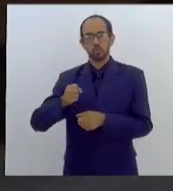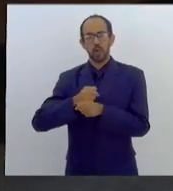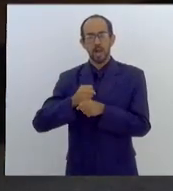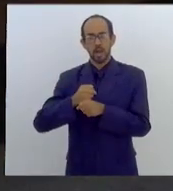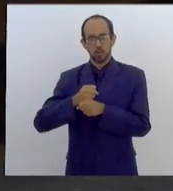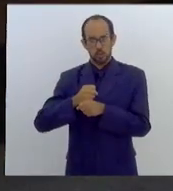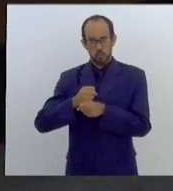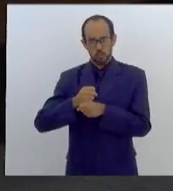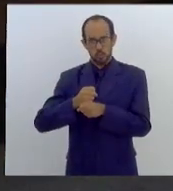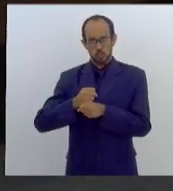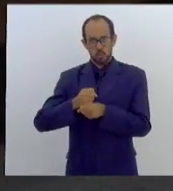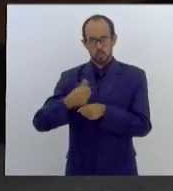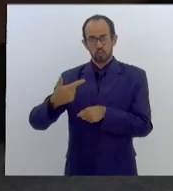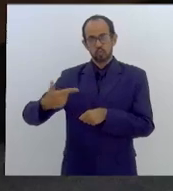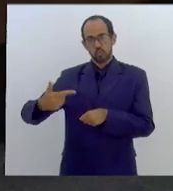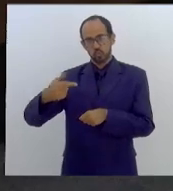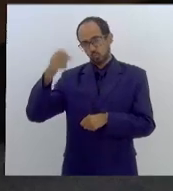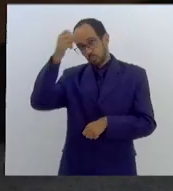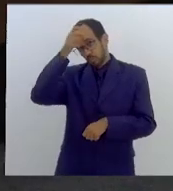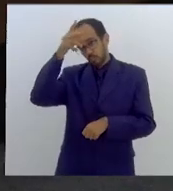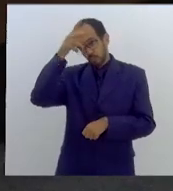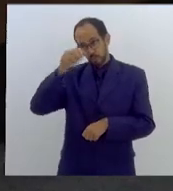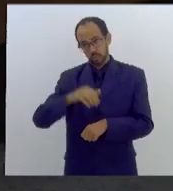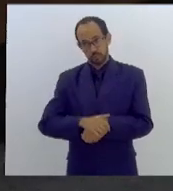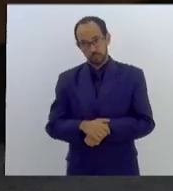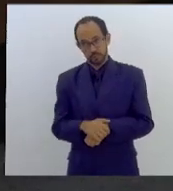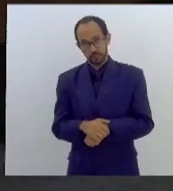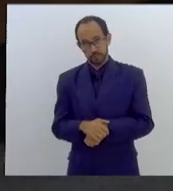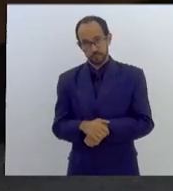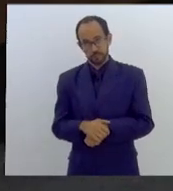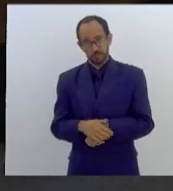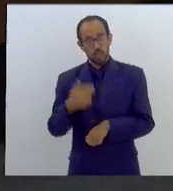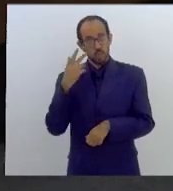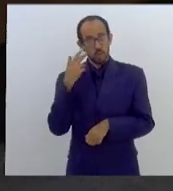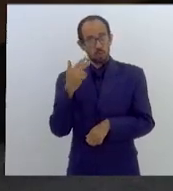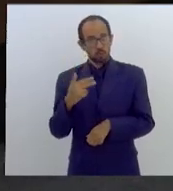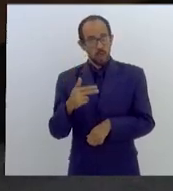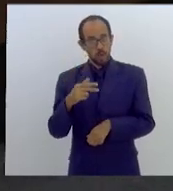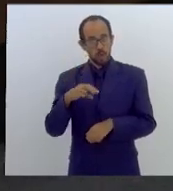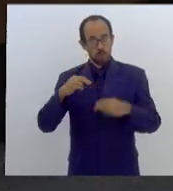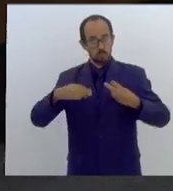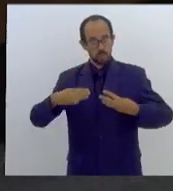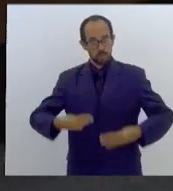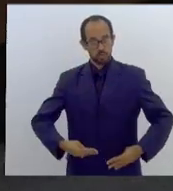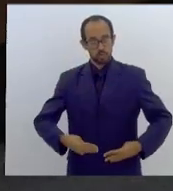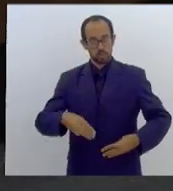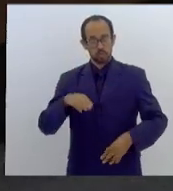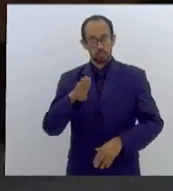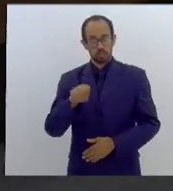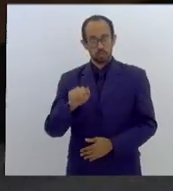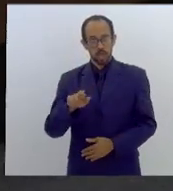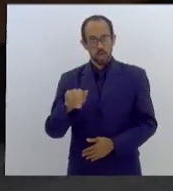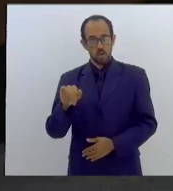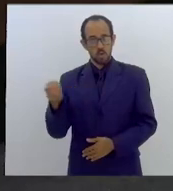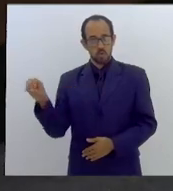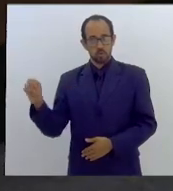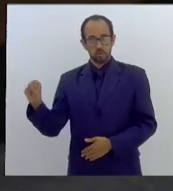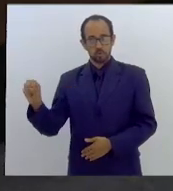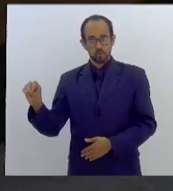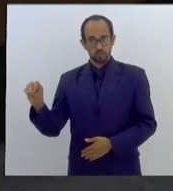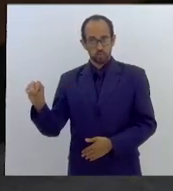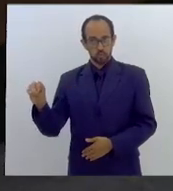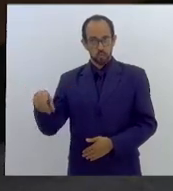prefeito. Em geral, o ministro Barroso tem decidido, como fez em relação à